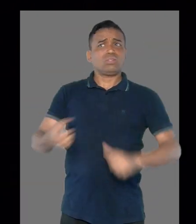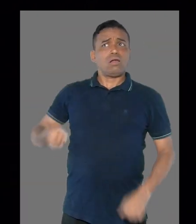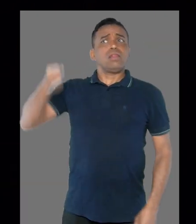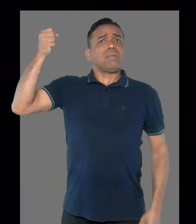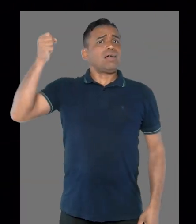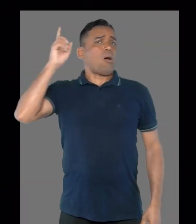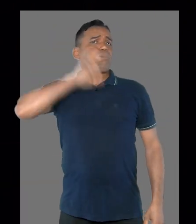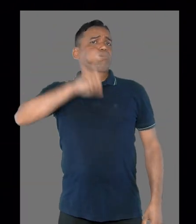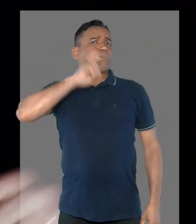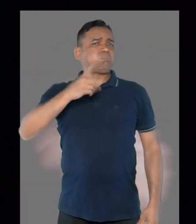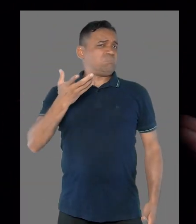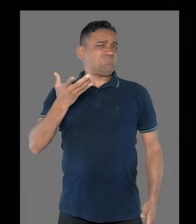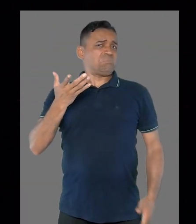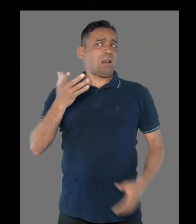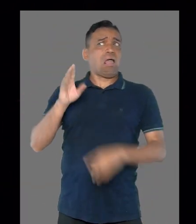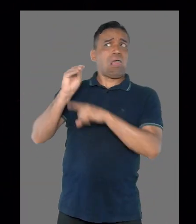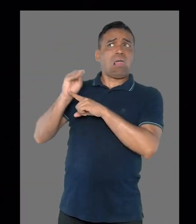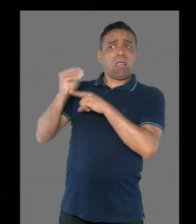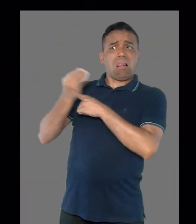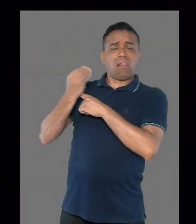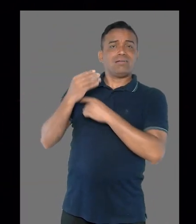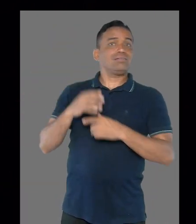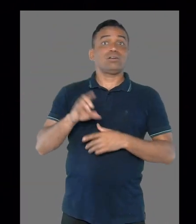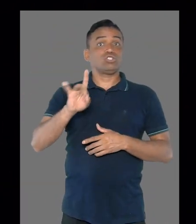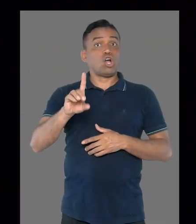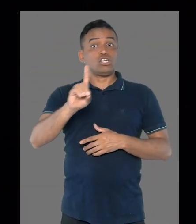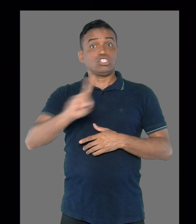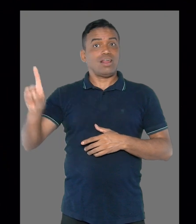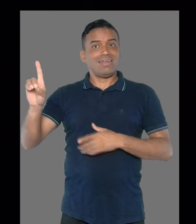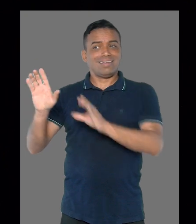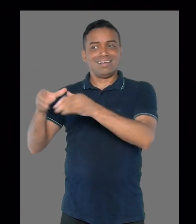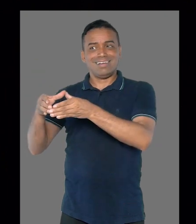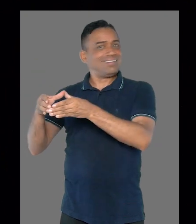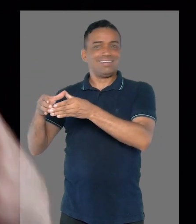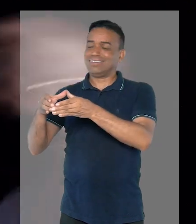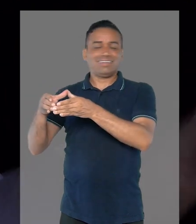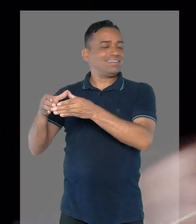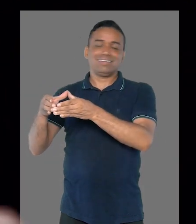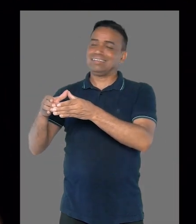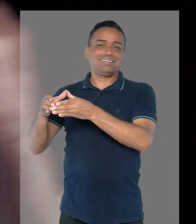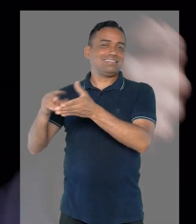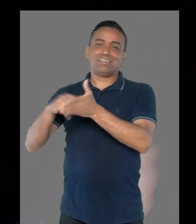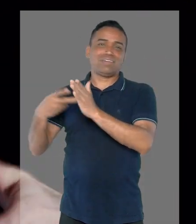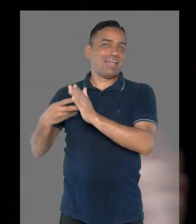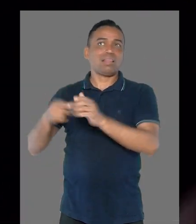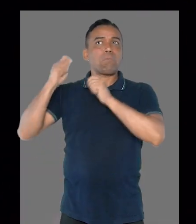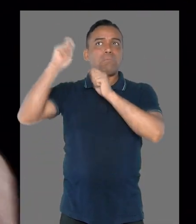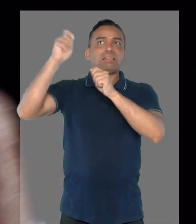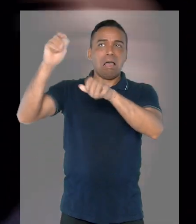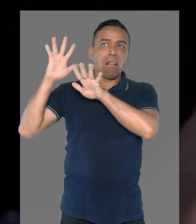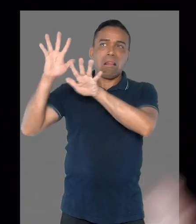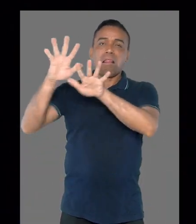coisa esquisita, né? Mas, ao mesmo tempo, falar que o Leminski era só de direita não fazia sentido também, porque ele militante de agências de